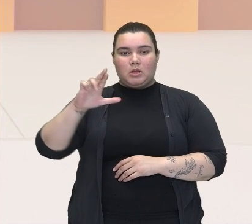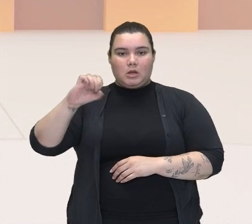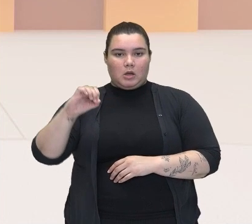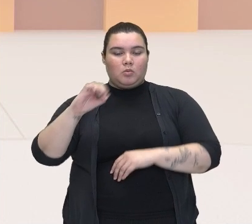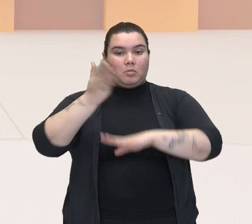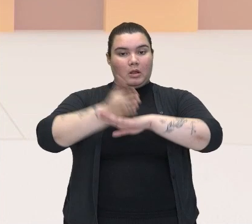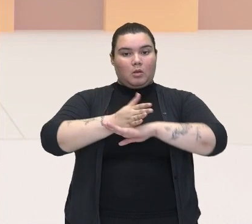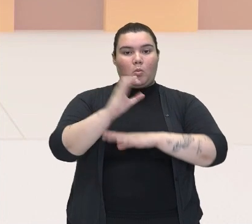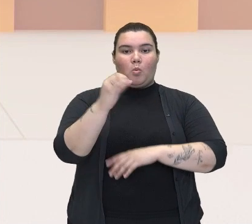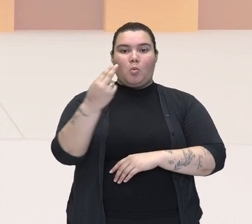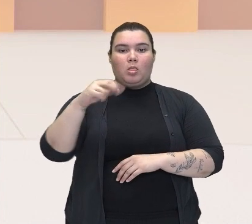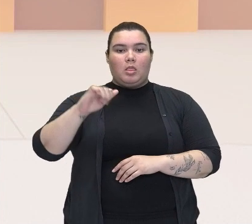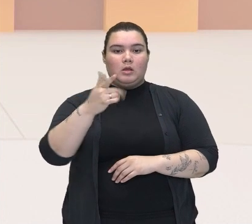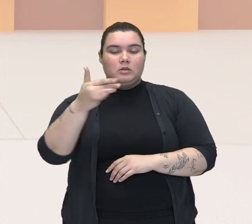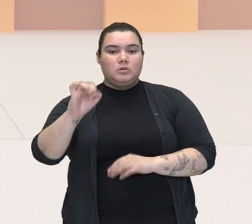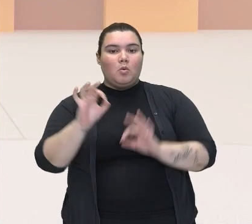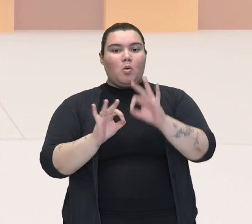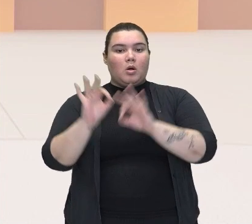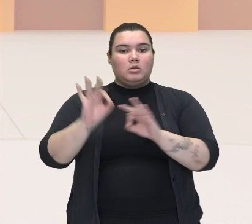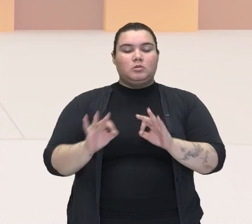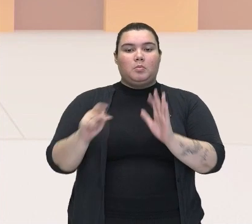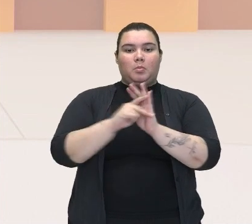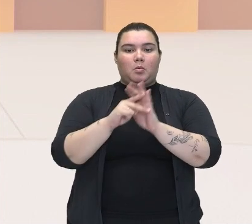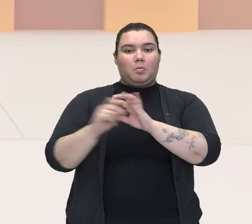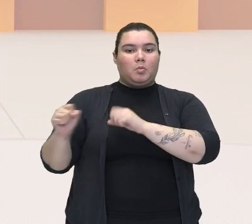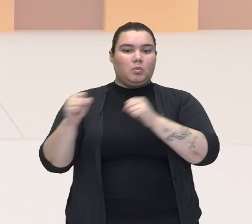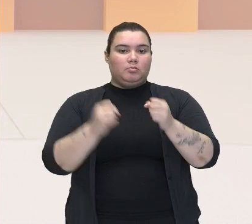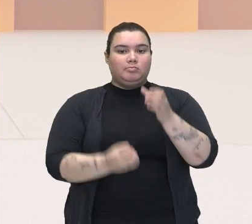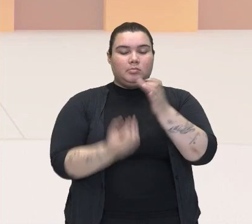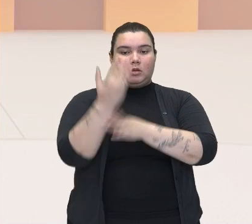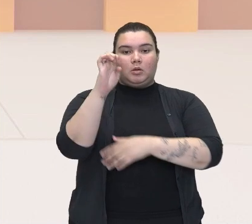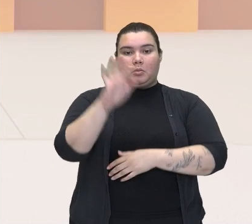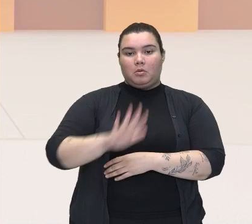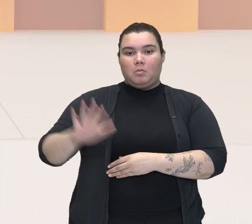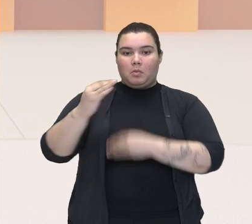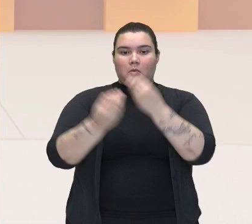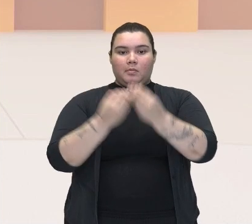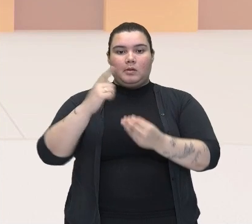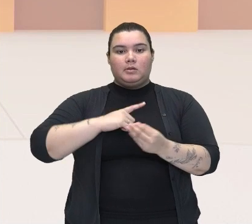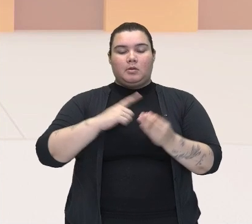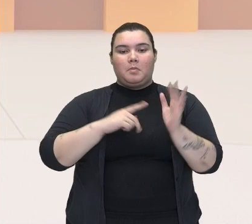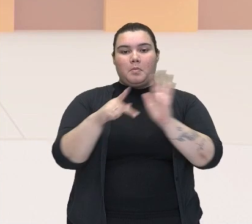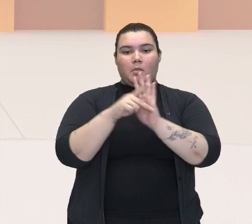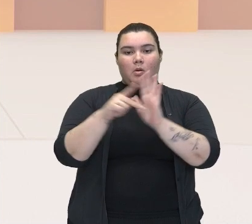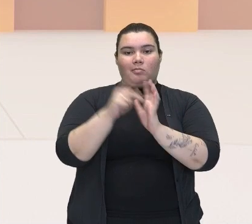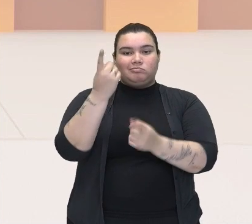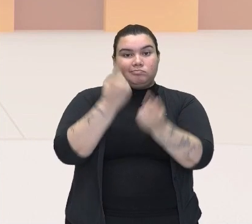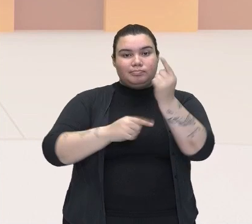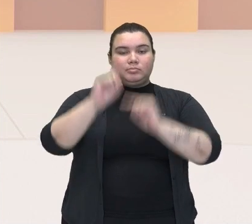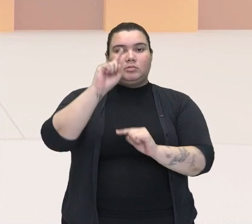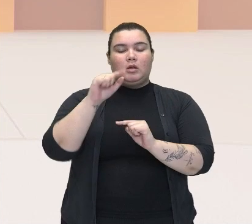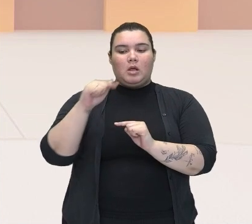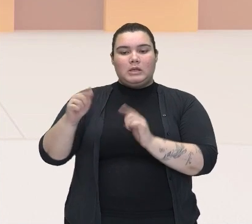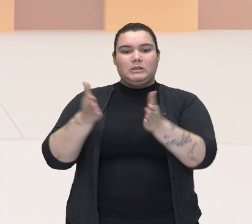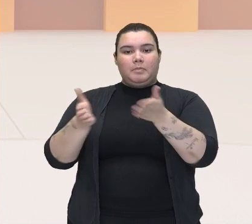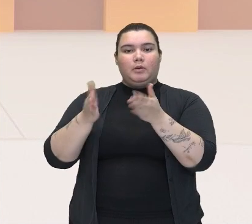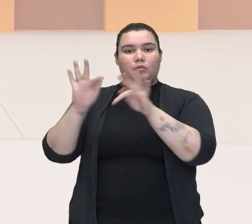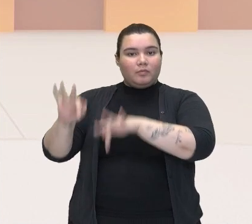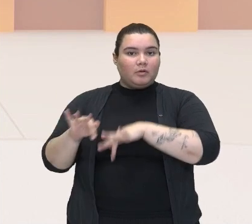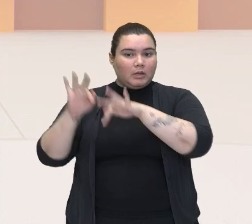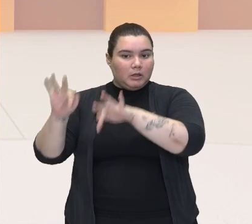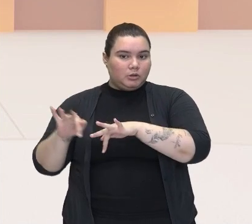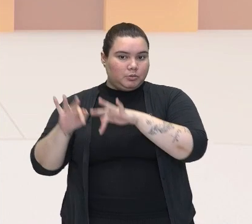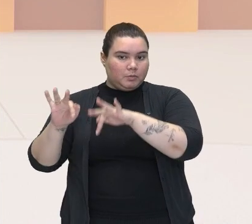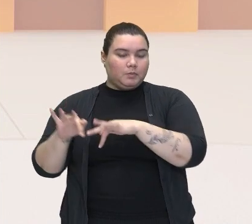de organização do poder que surgiu na Europa como meio de superação do regime feudal. Não é